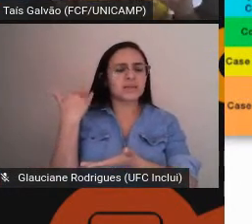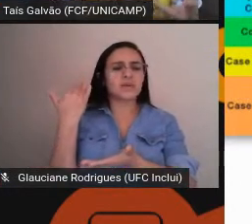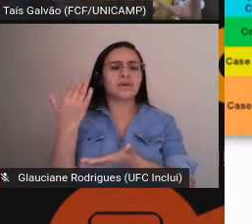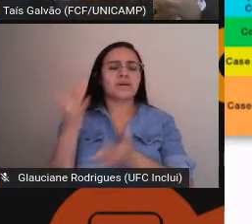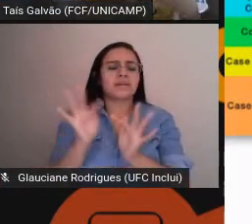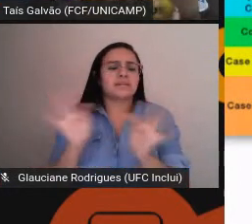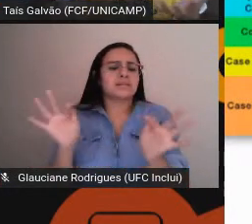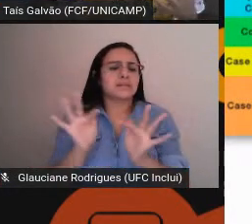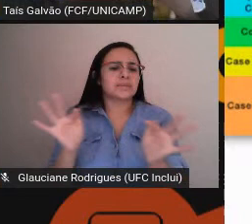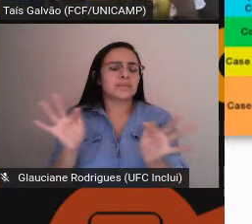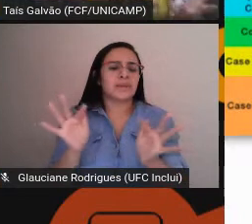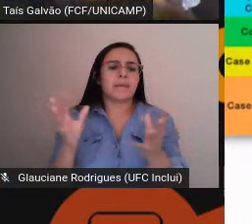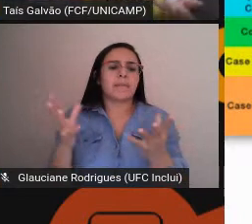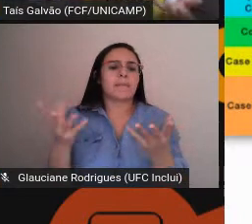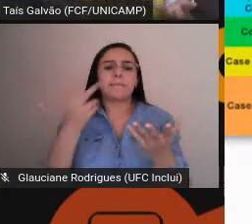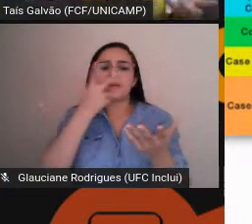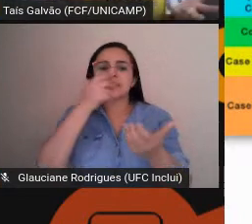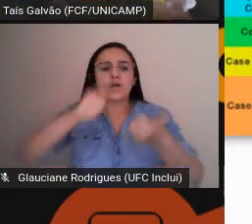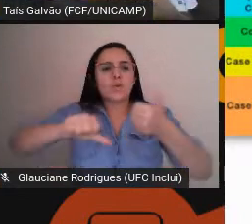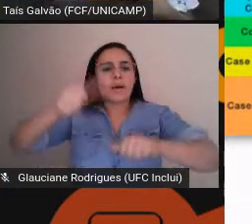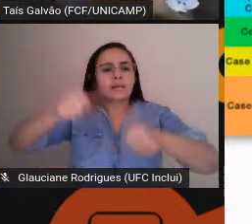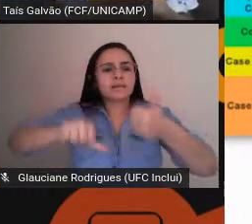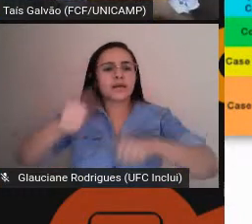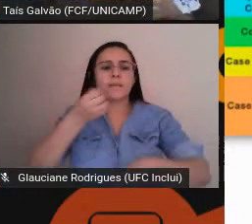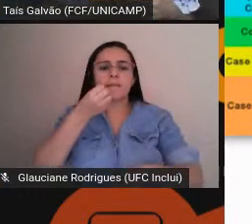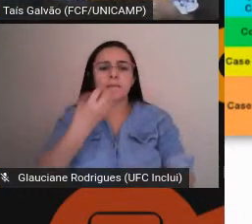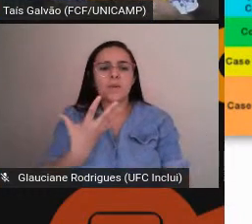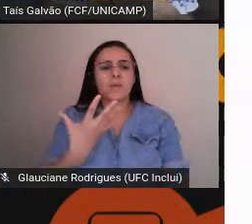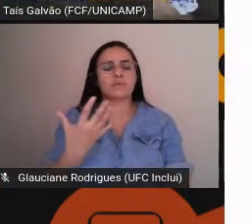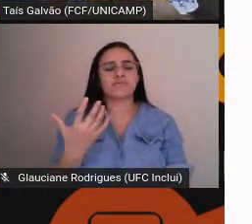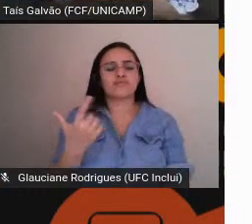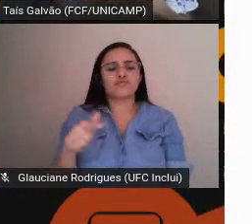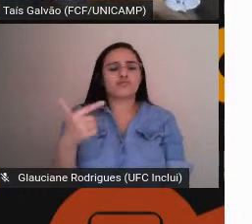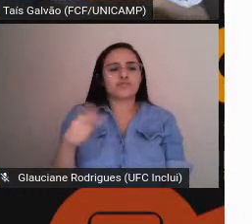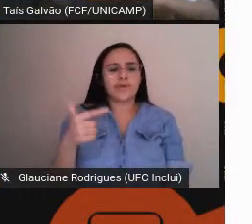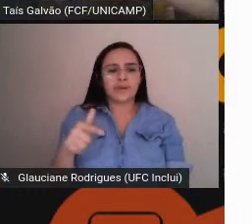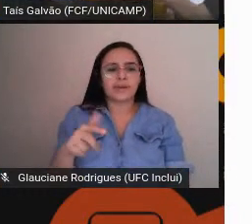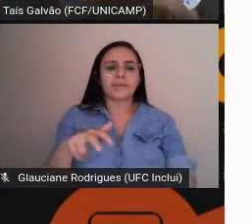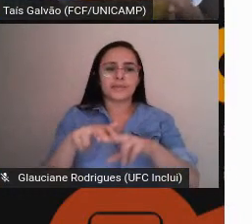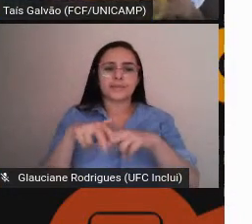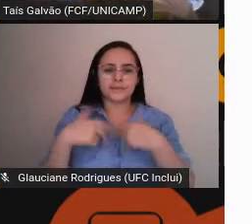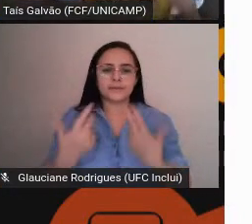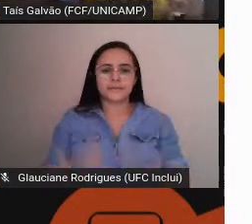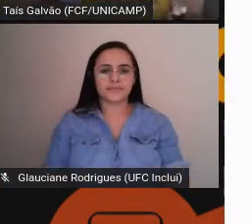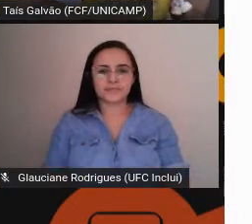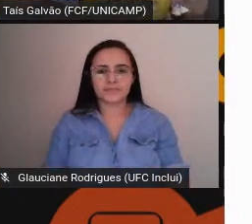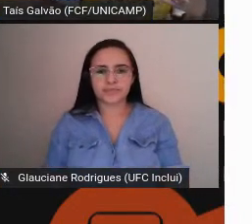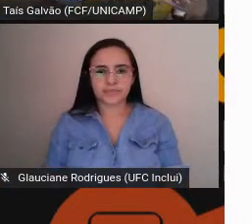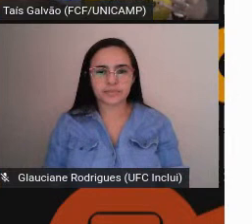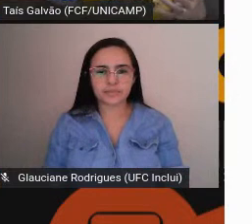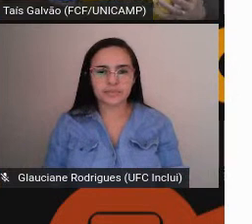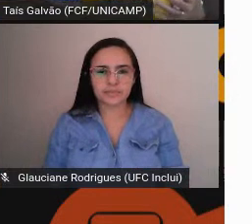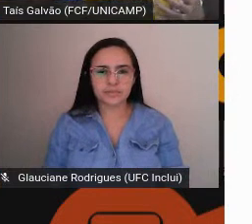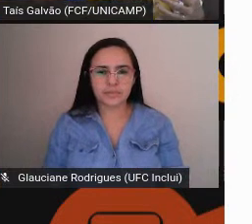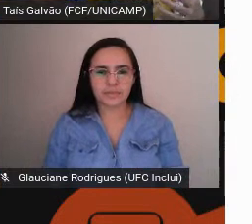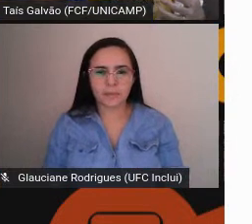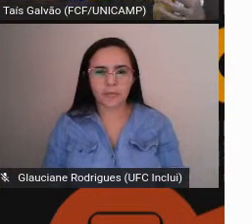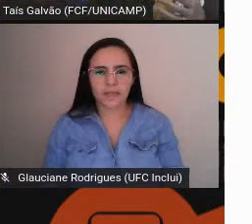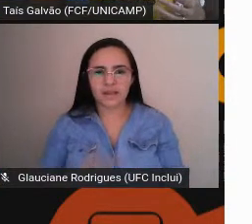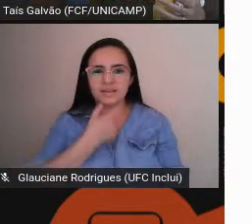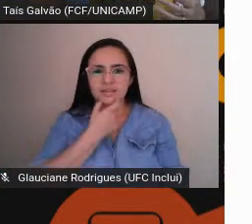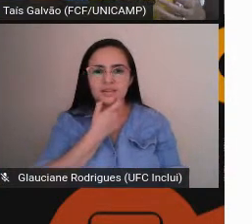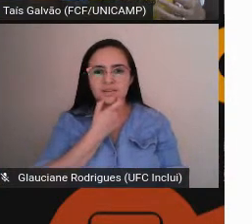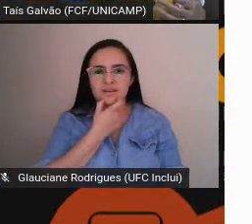não podemos responder essa dúvida, né? E aí, então, eu já trago